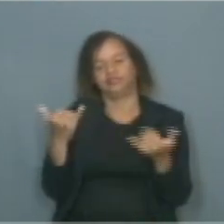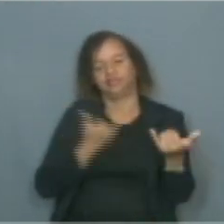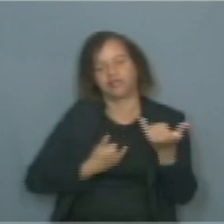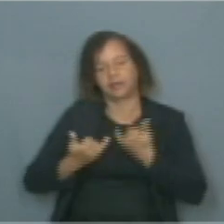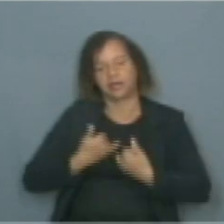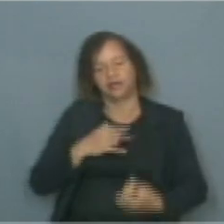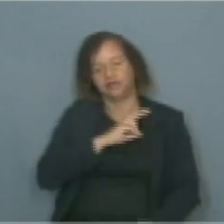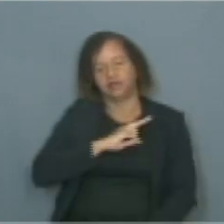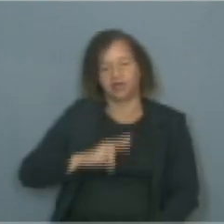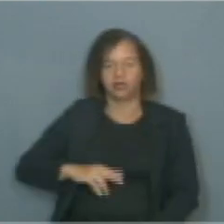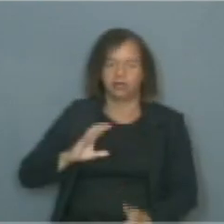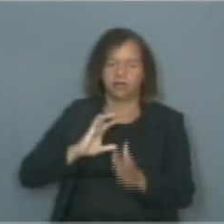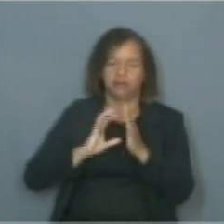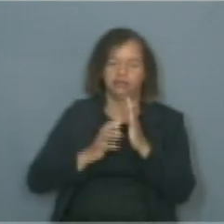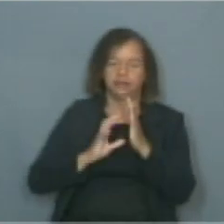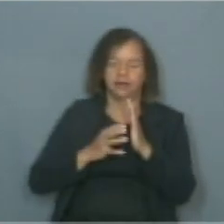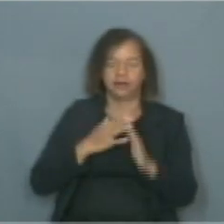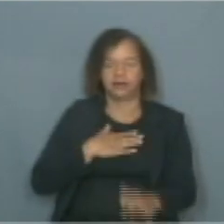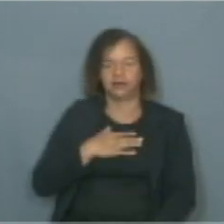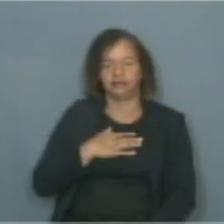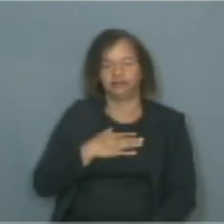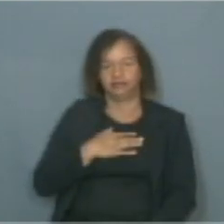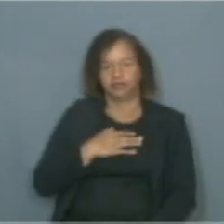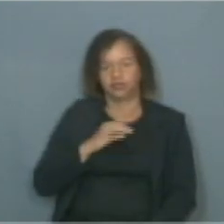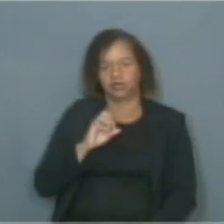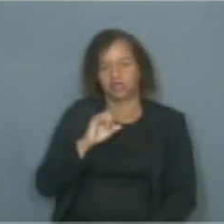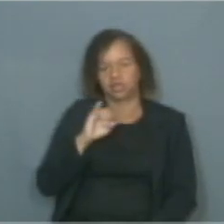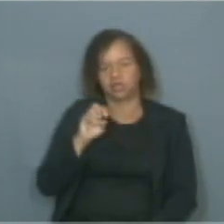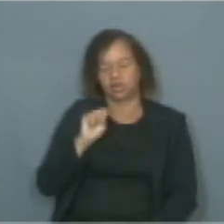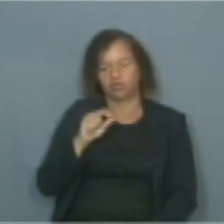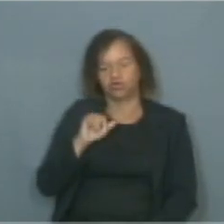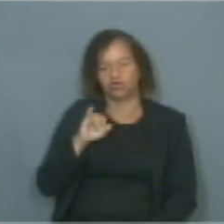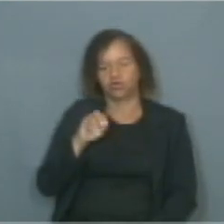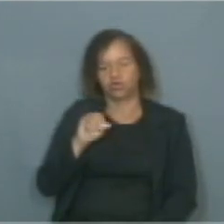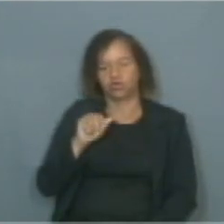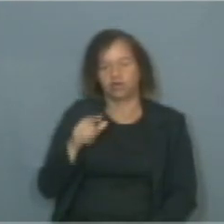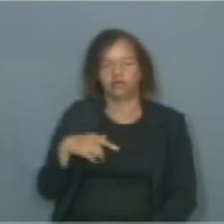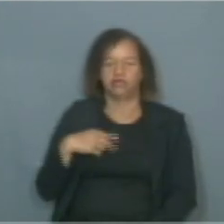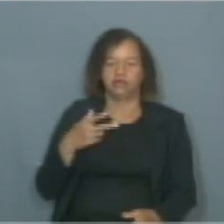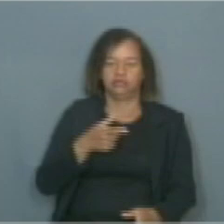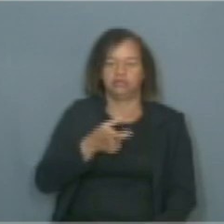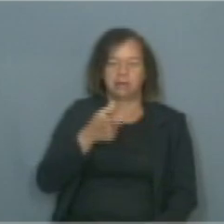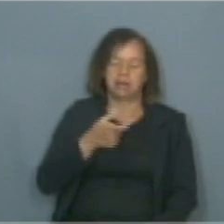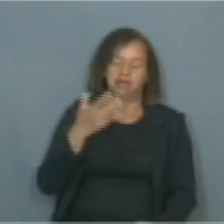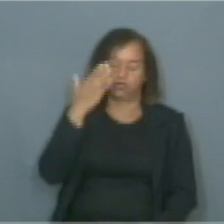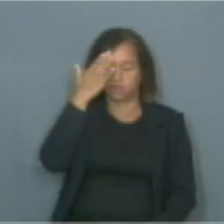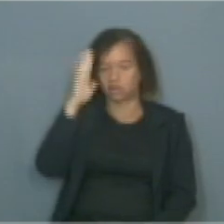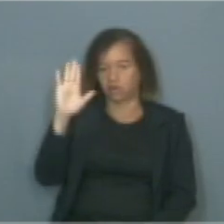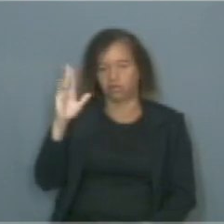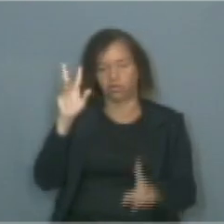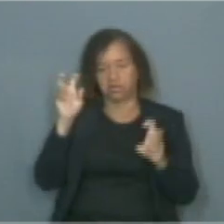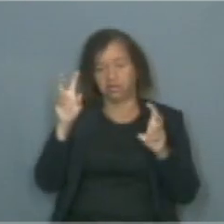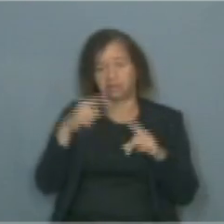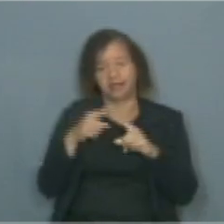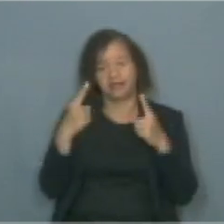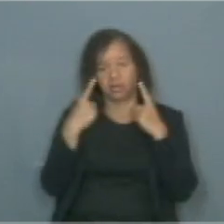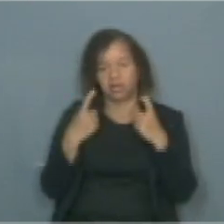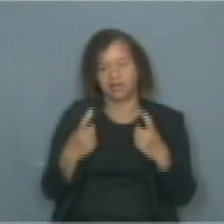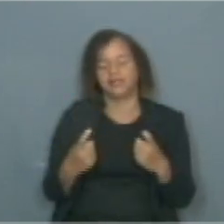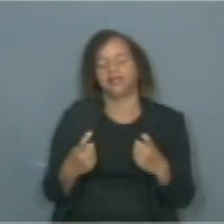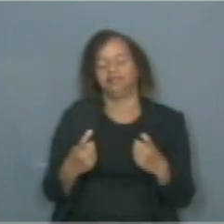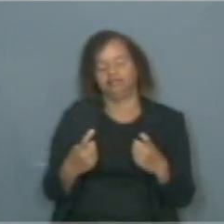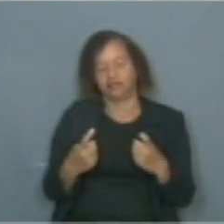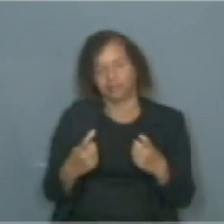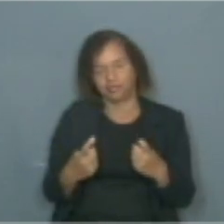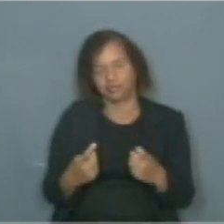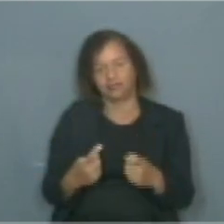um vereador do meu partido, de São João, foi assassinado. A gente não sabe as razões, mas é um crime de violência, é um crime